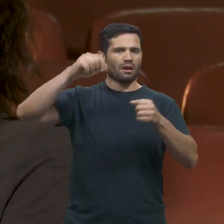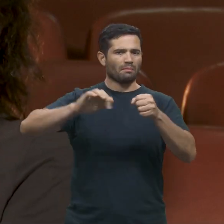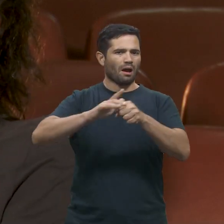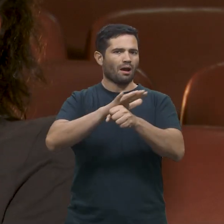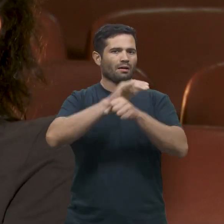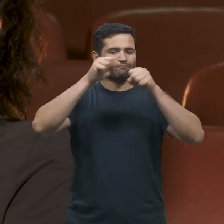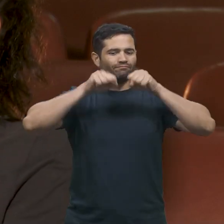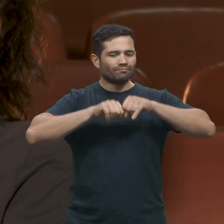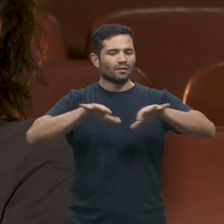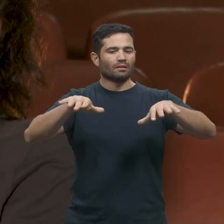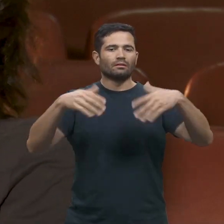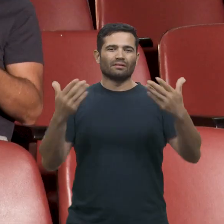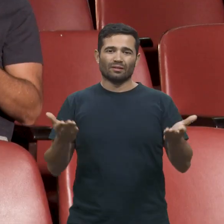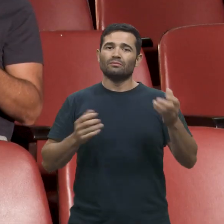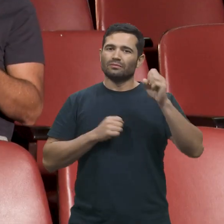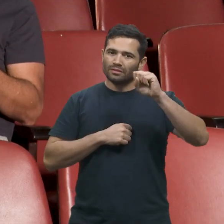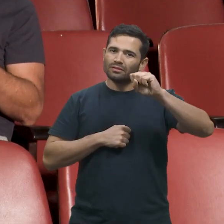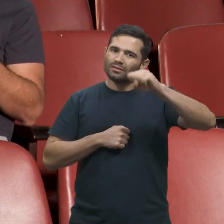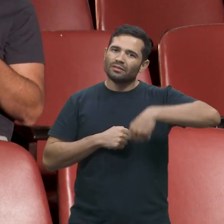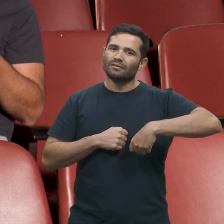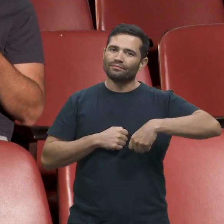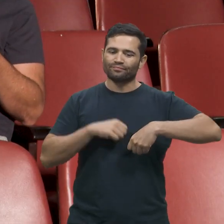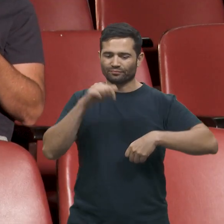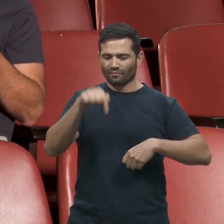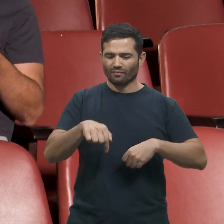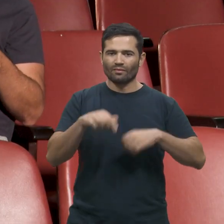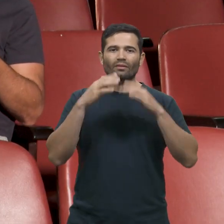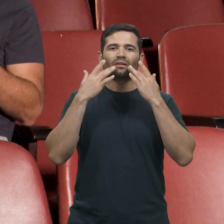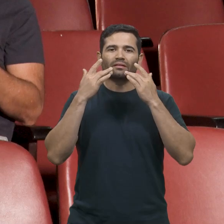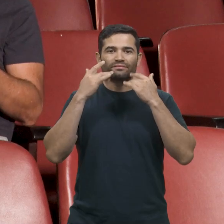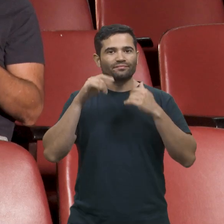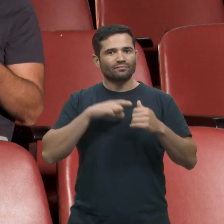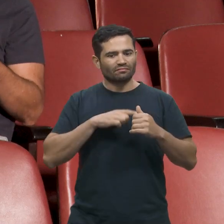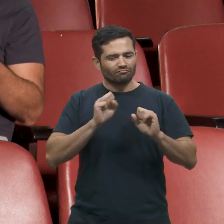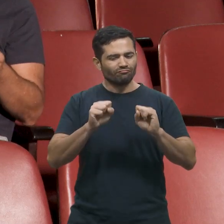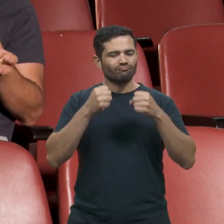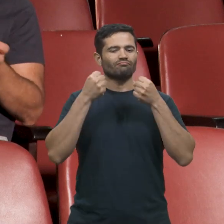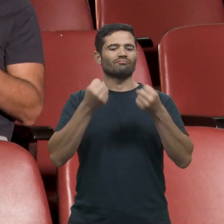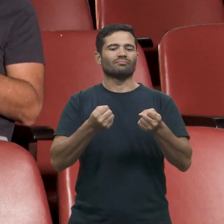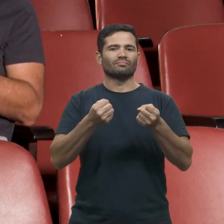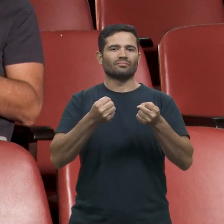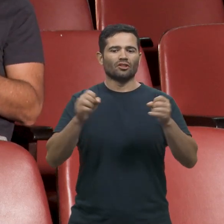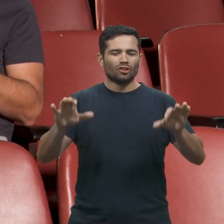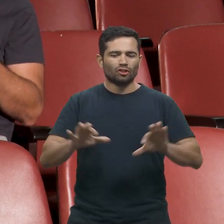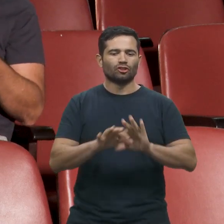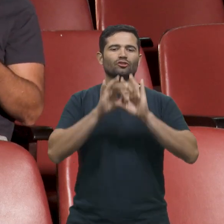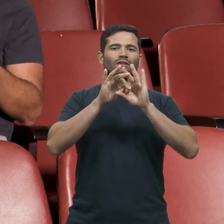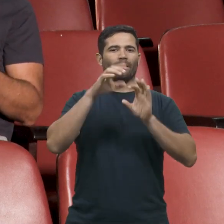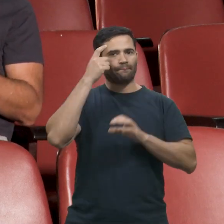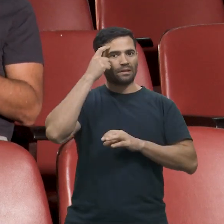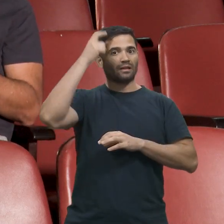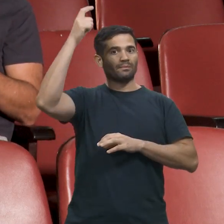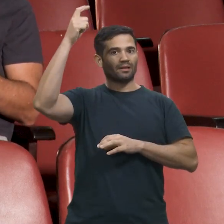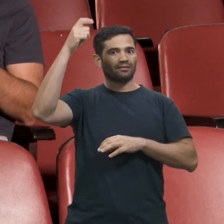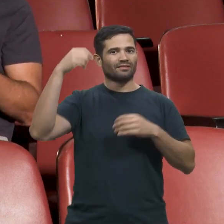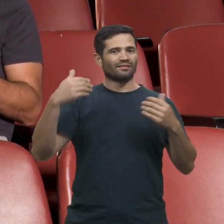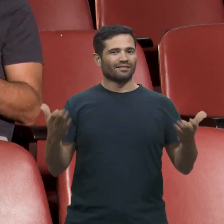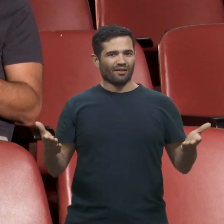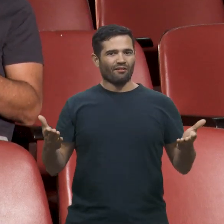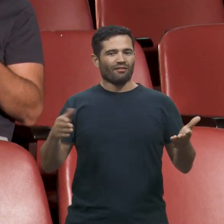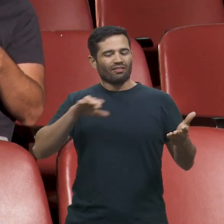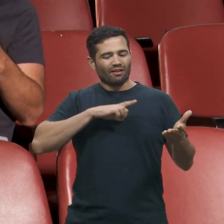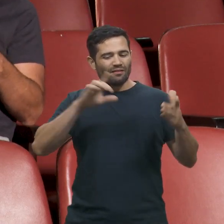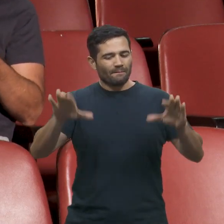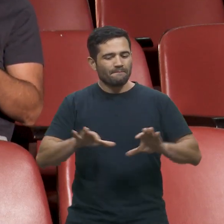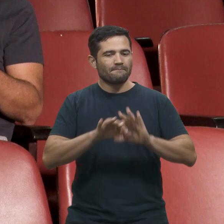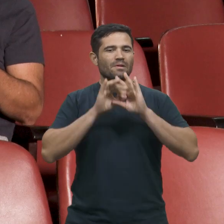dentro desse lugar. Né? Então, sim, o Glaucio Rocha tem esse poder, né, de juntar pensamentos. Irmãos e irmãos foi